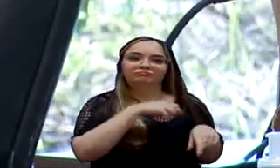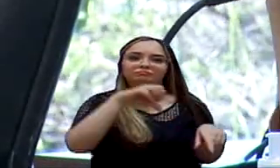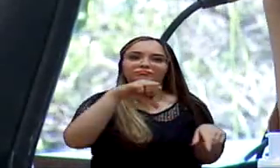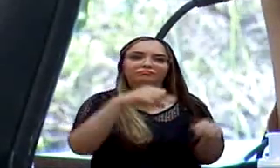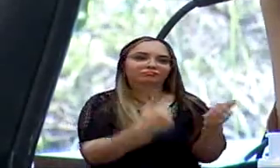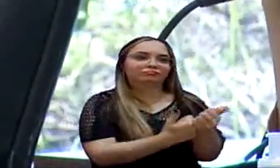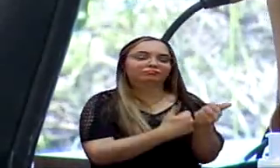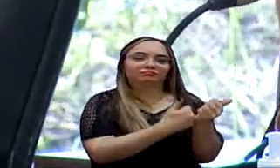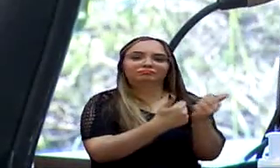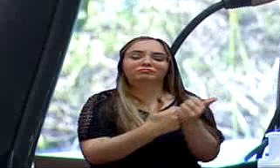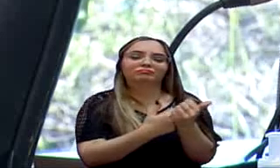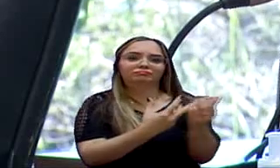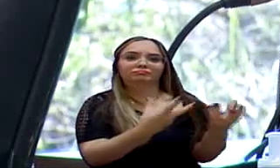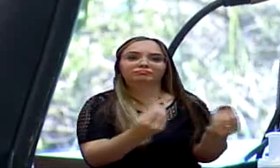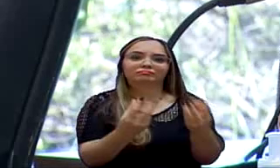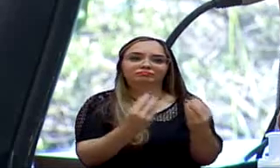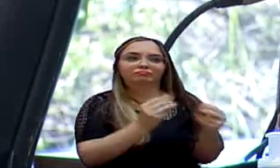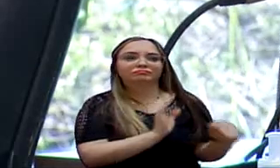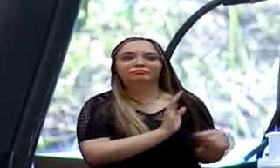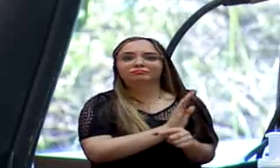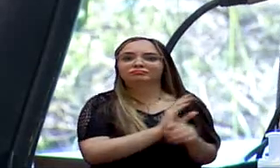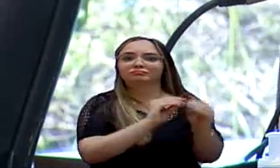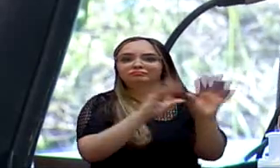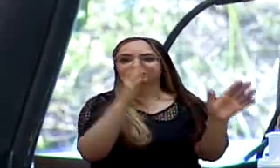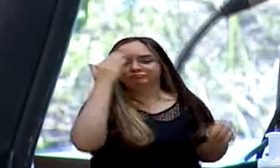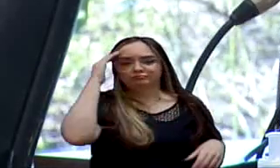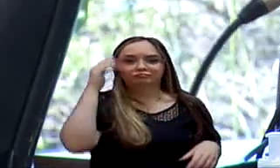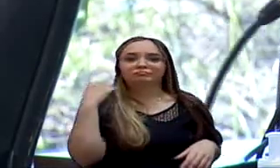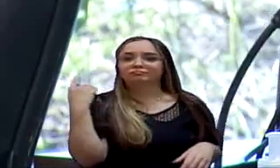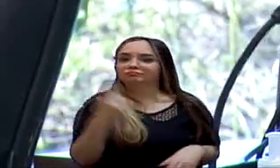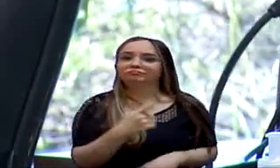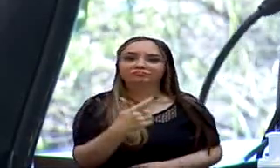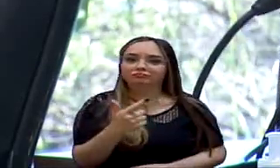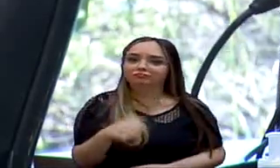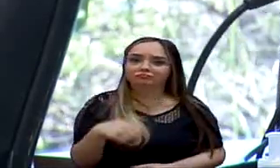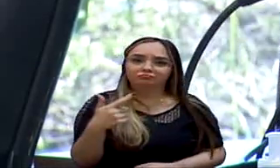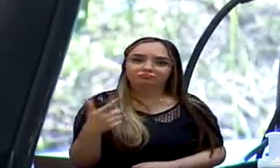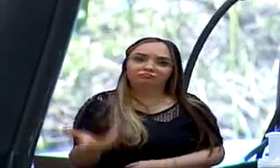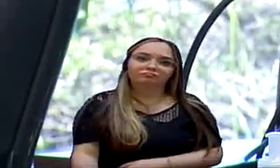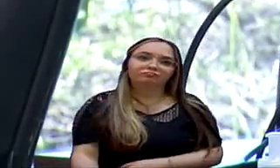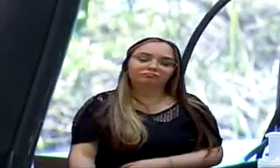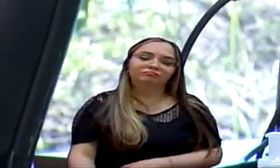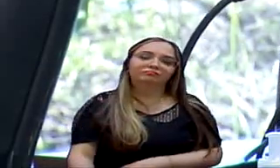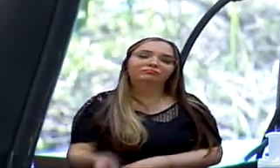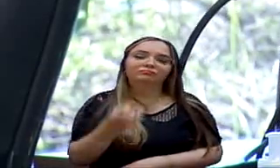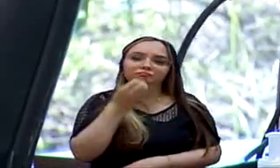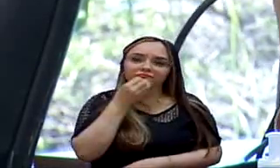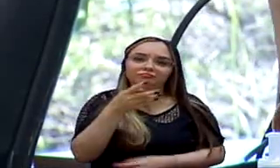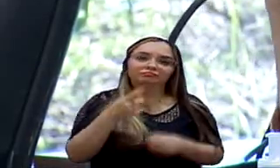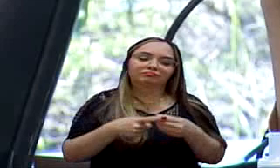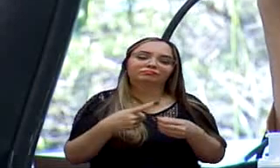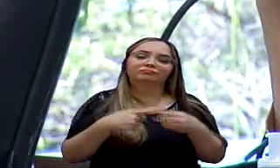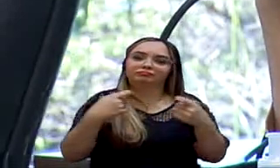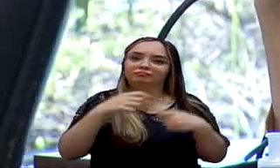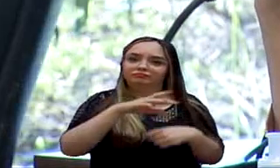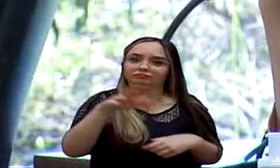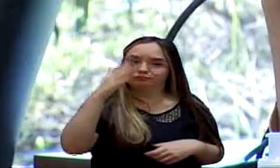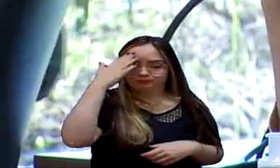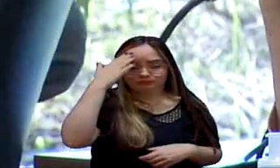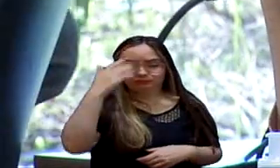profissionais aqui técnicos para esclarecer e nós não temos nenhum é bom que a cidade saiba que a nossa ação